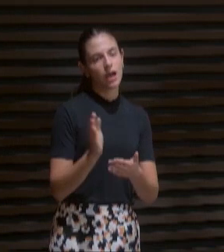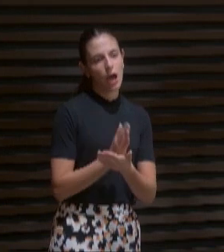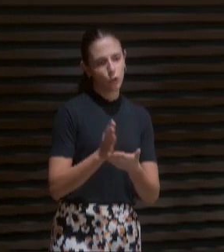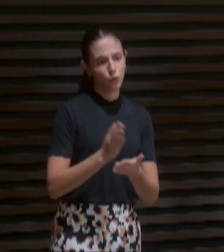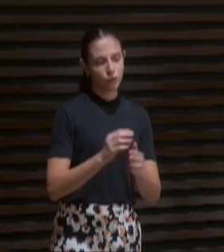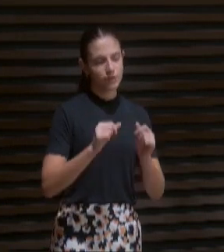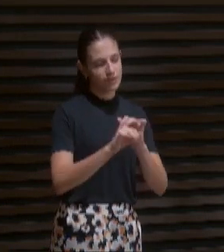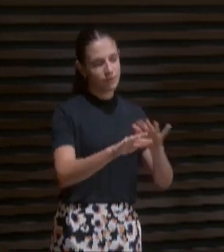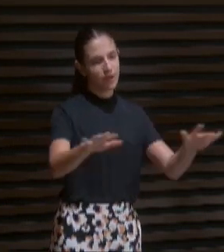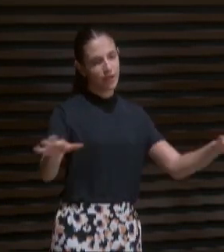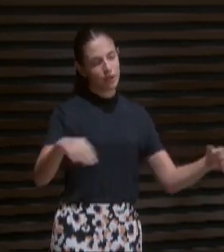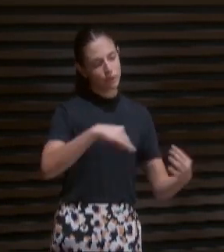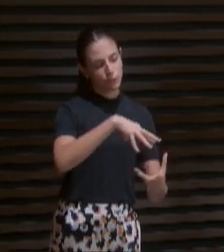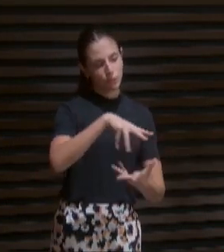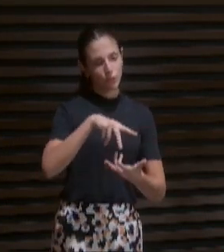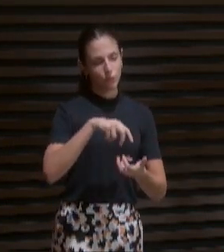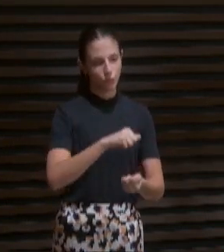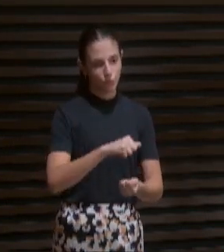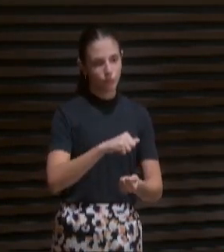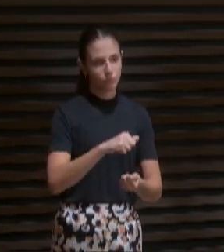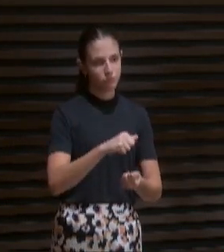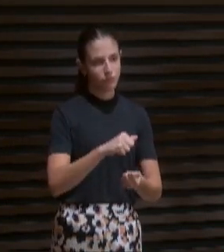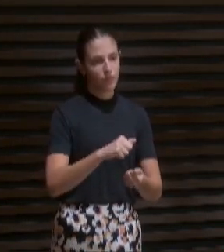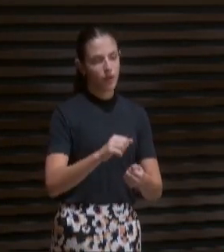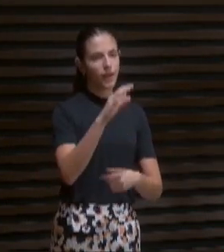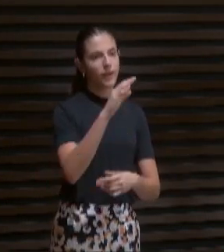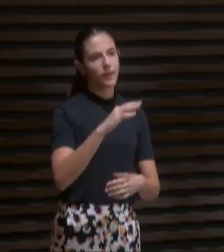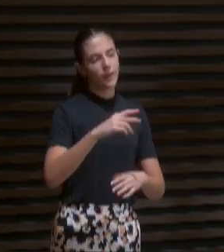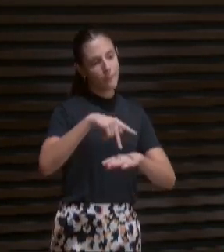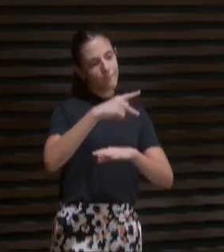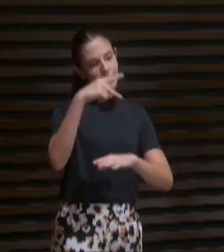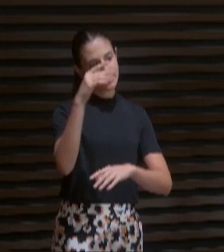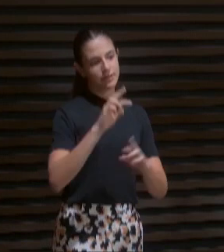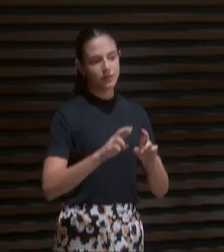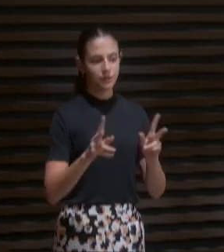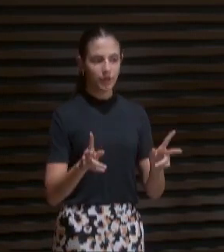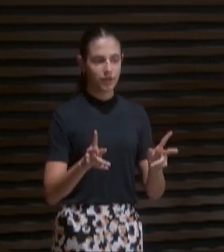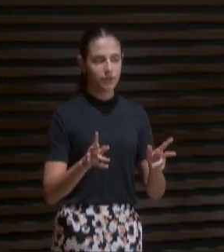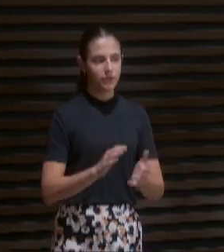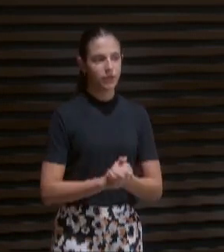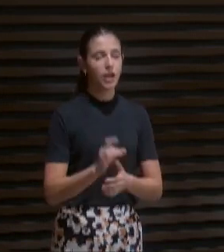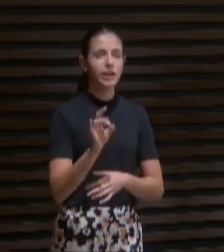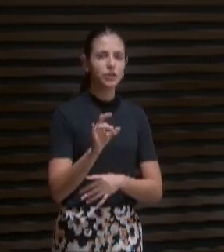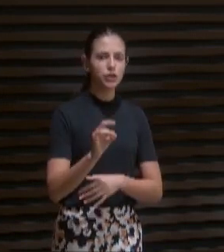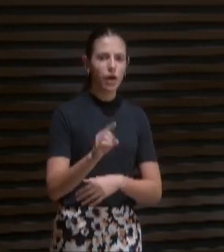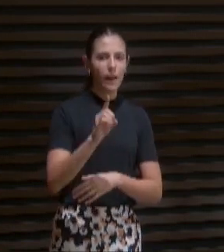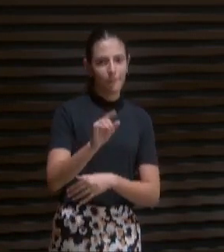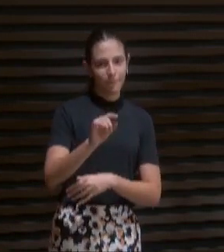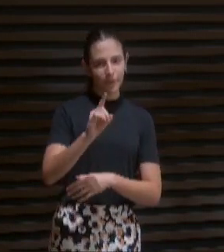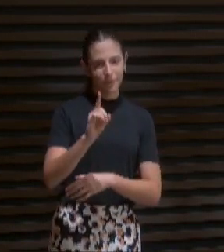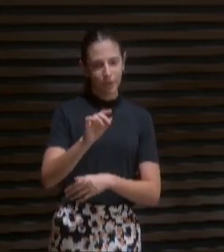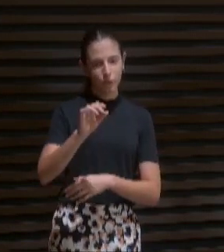mundo afora, em vários países, e só em